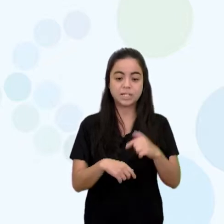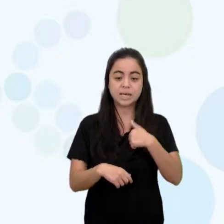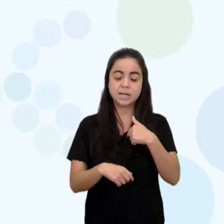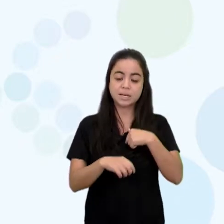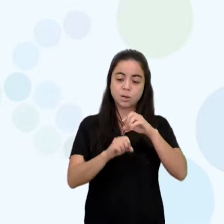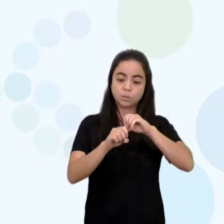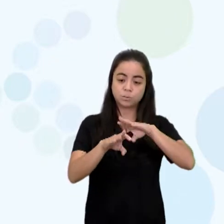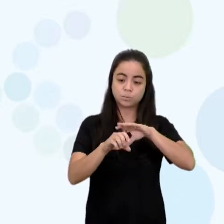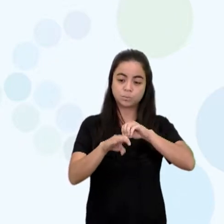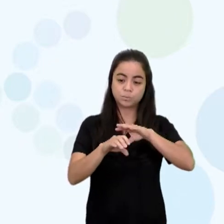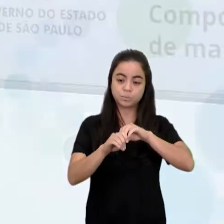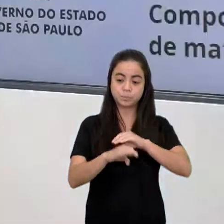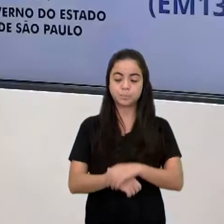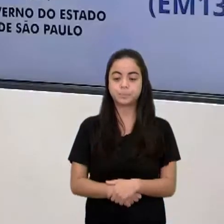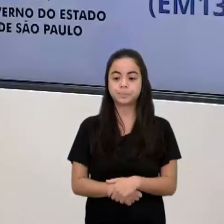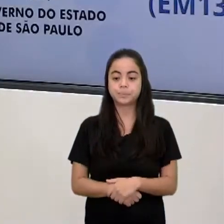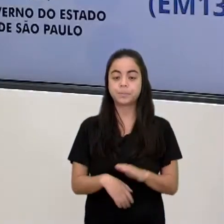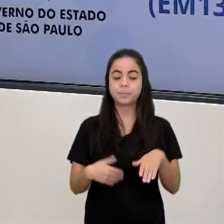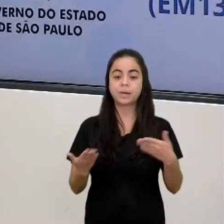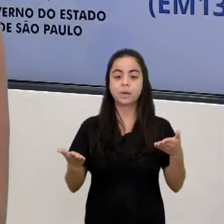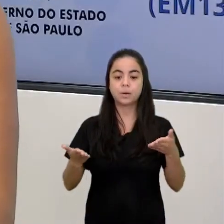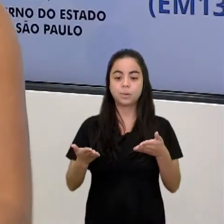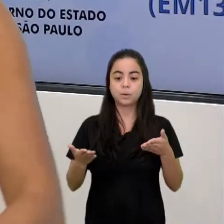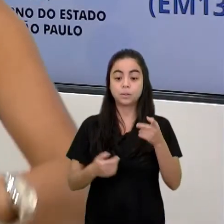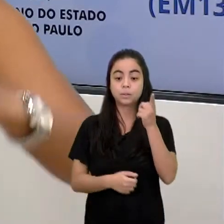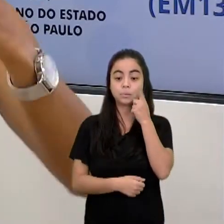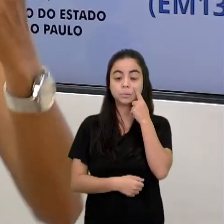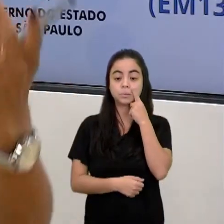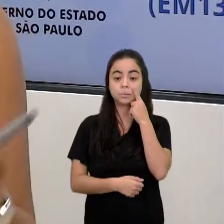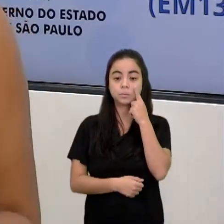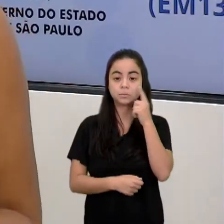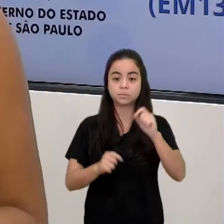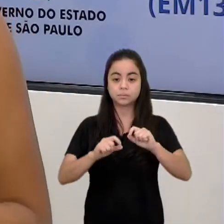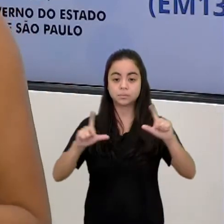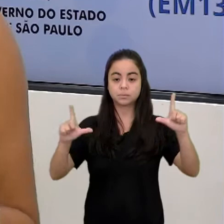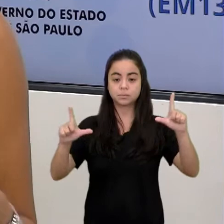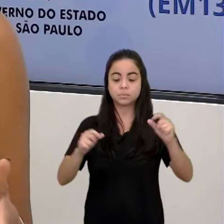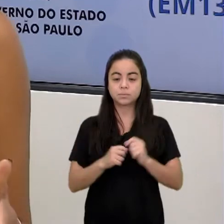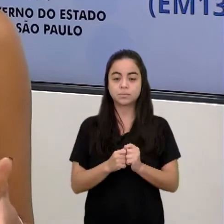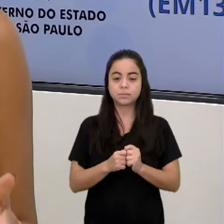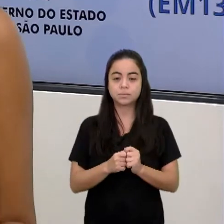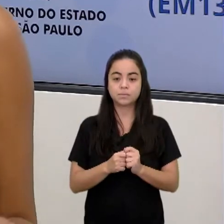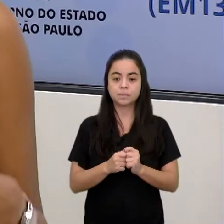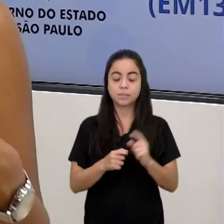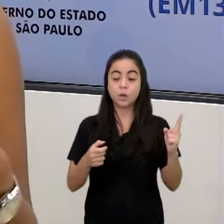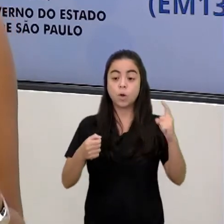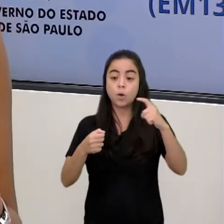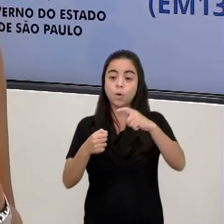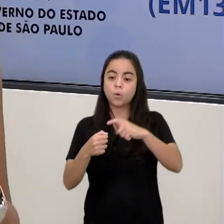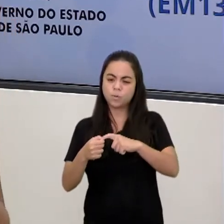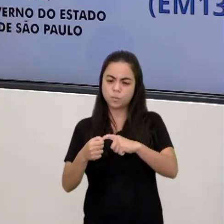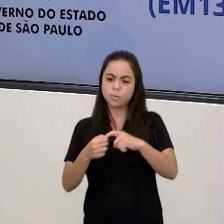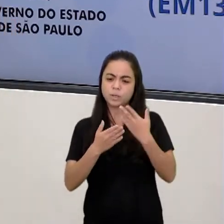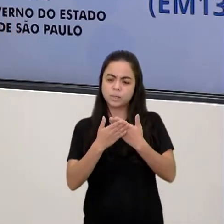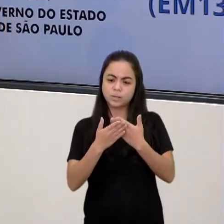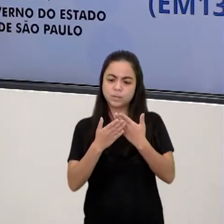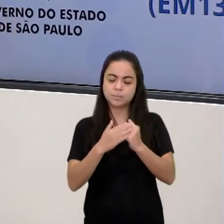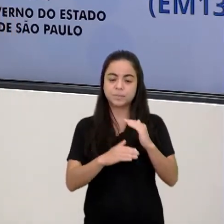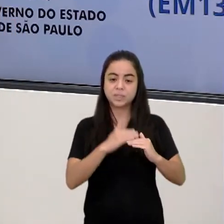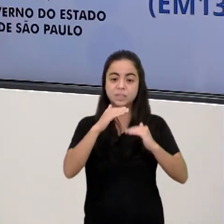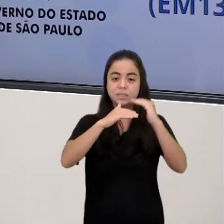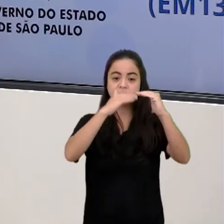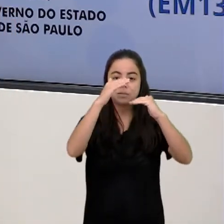de matéria e energia. Tá certo? Então, olha aí para nossa telinha, nós vamos retomar o que a gente já viu anteriormente. Nós estamos na aula de